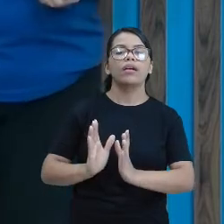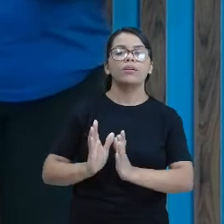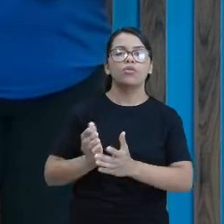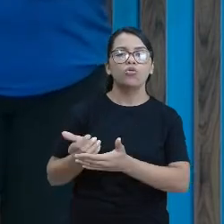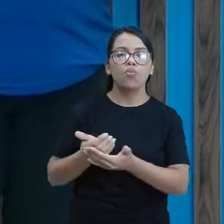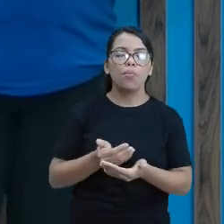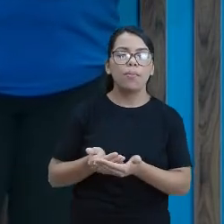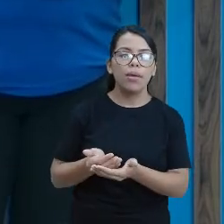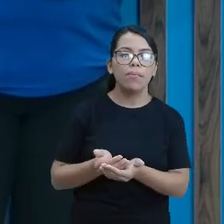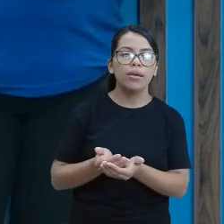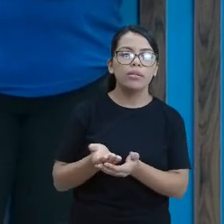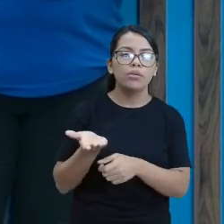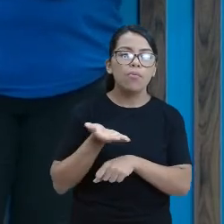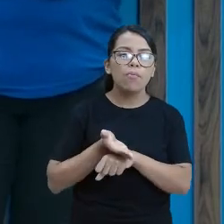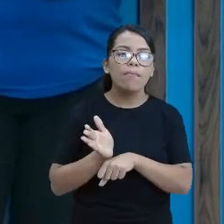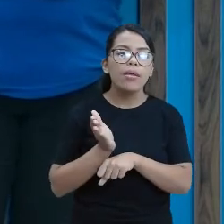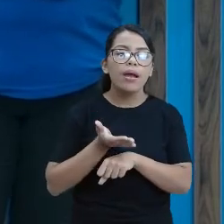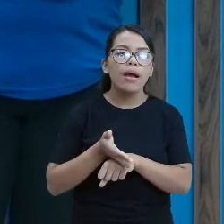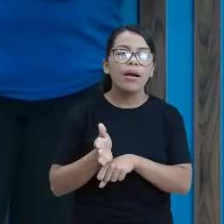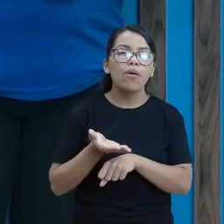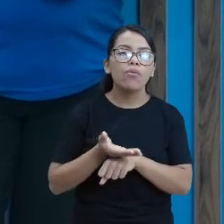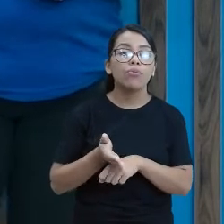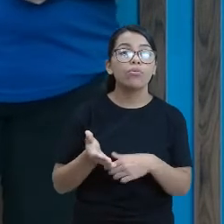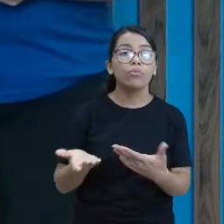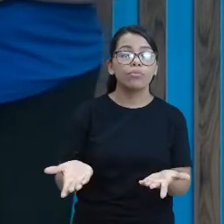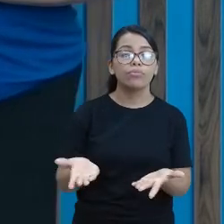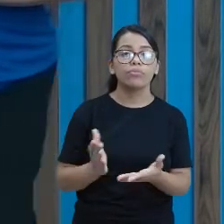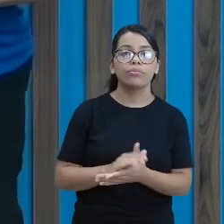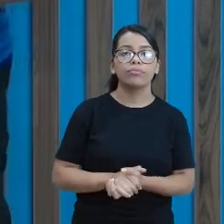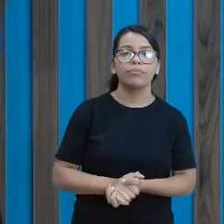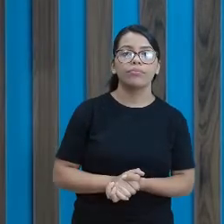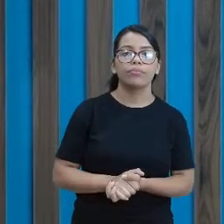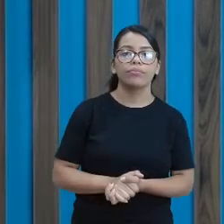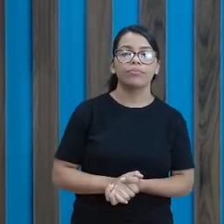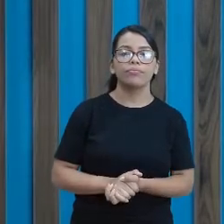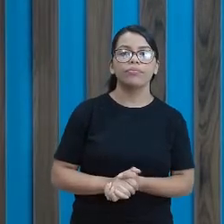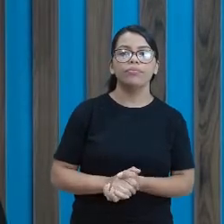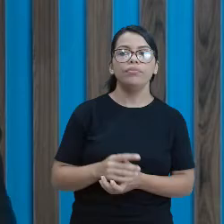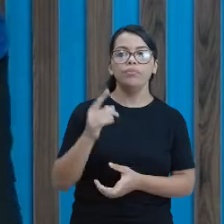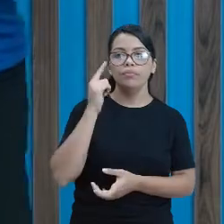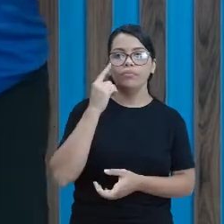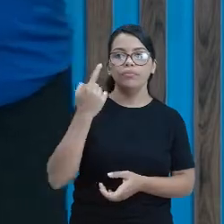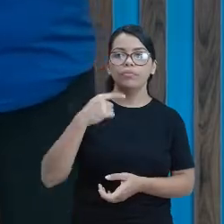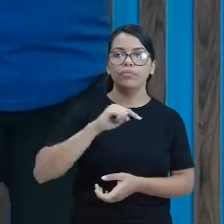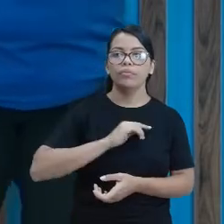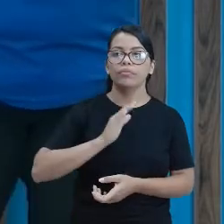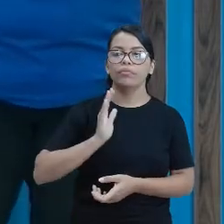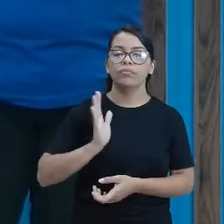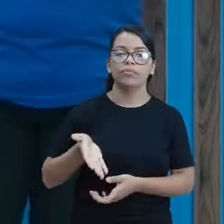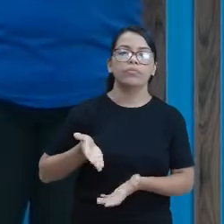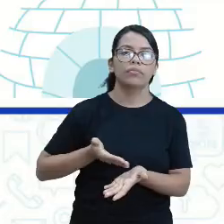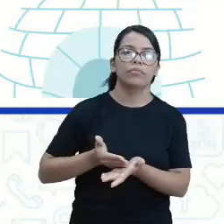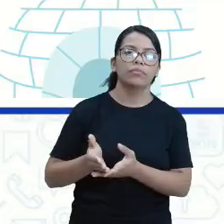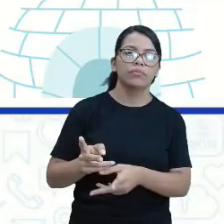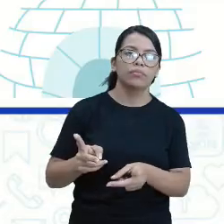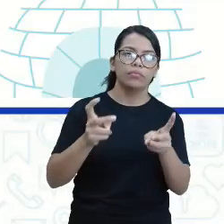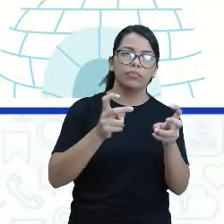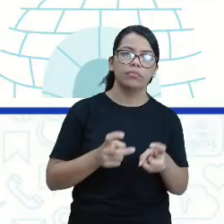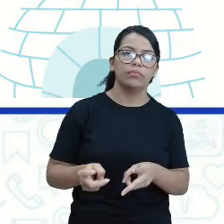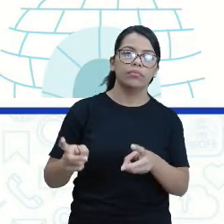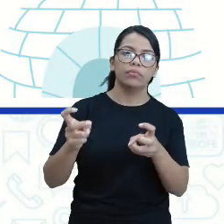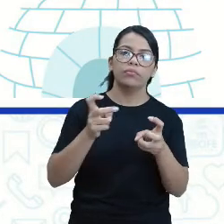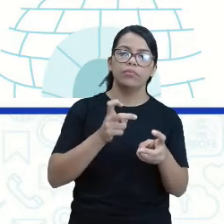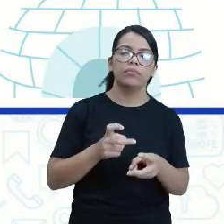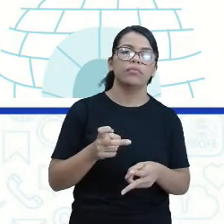filhote branquinho. Pois é. Olha só, a gente já começa a perceber que o branquinho, ele já consegue